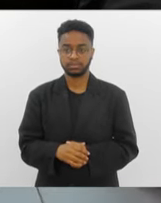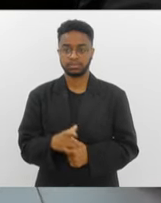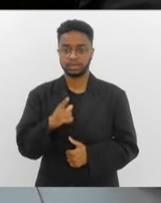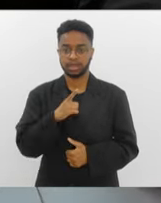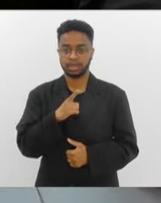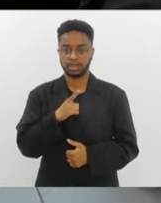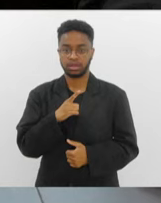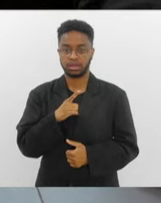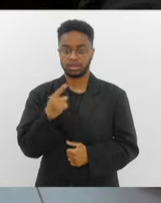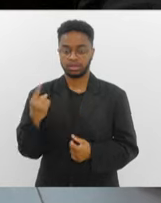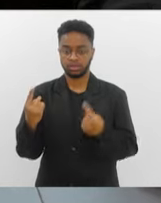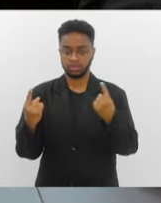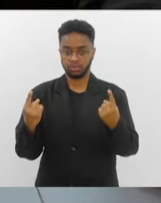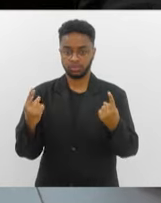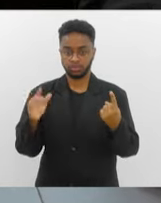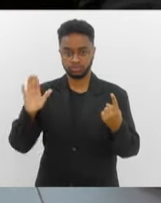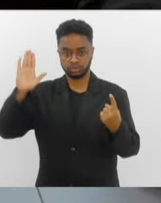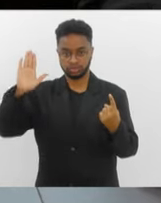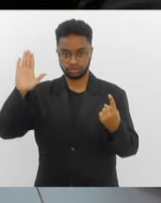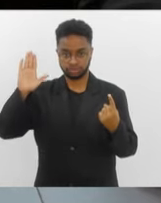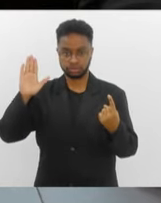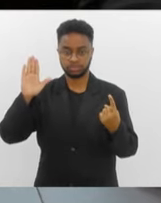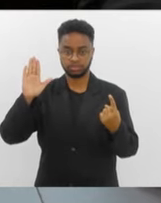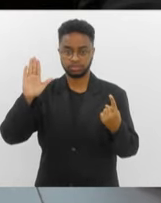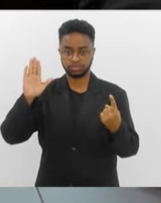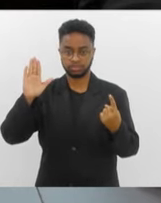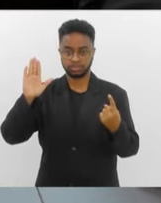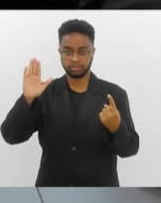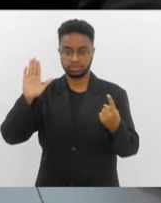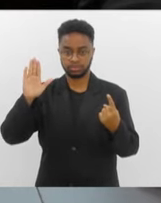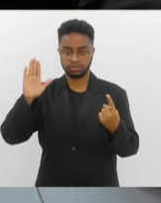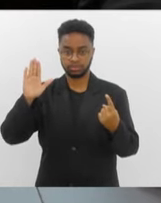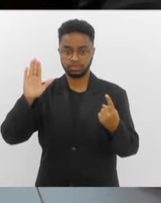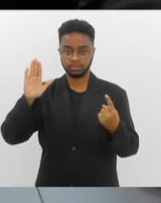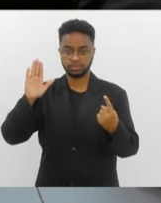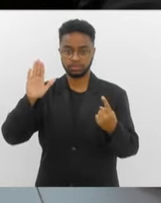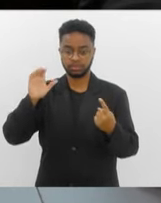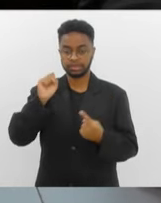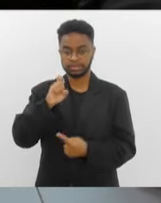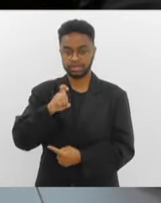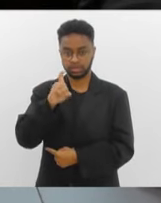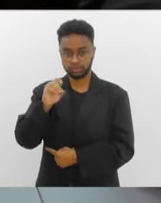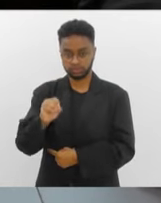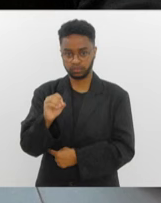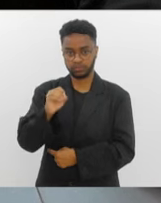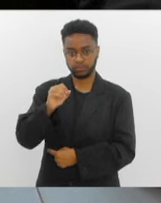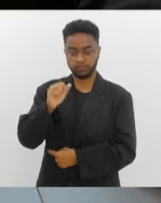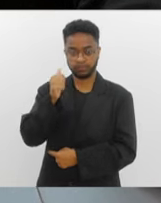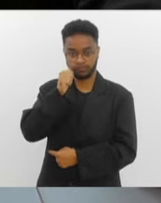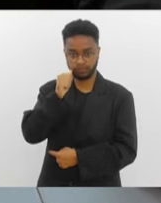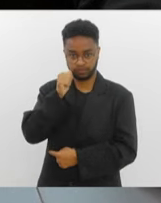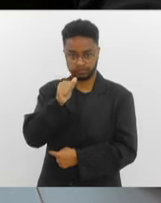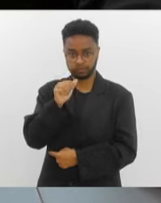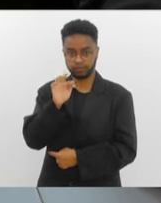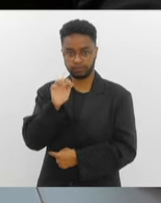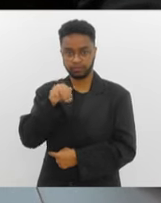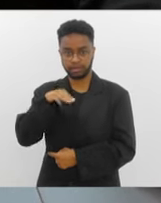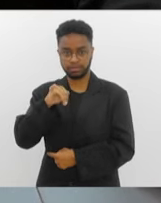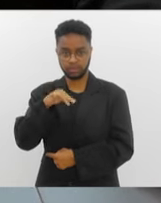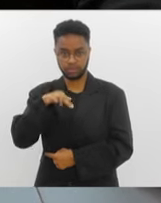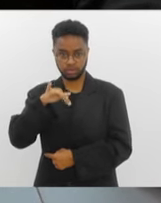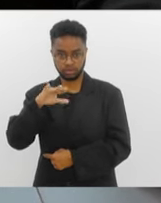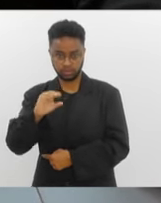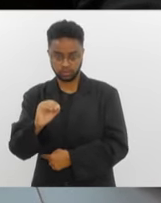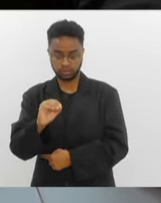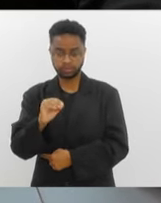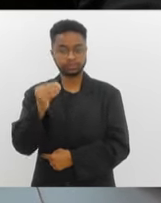duas candidatas do sexo biológico feminino. Vai fazer